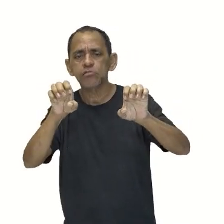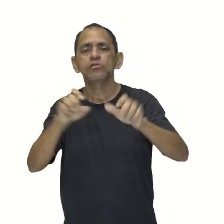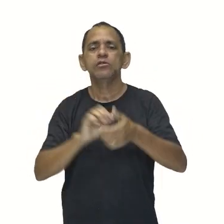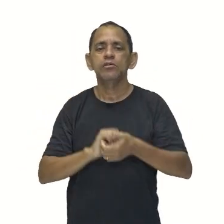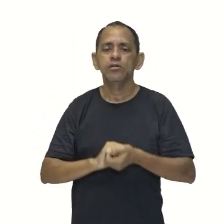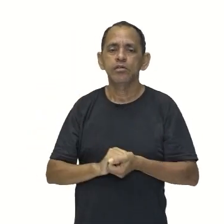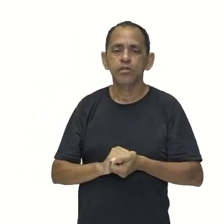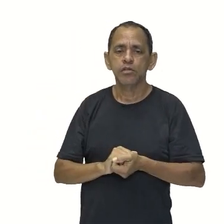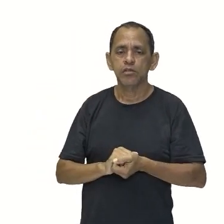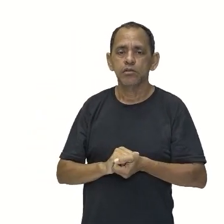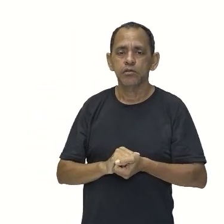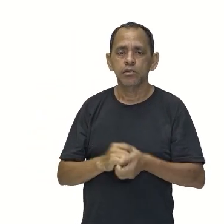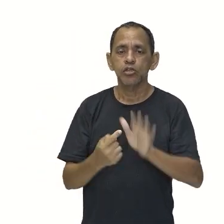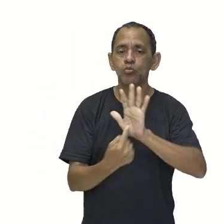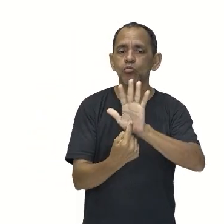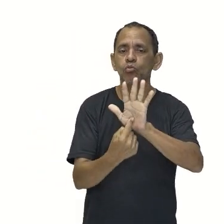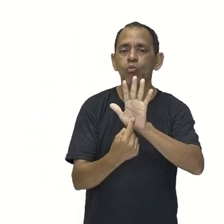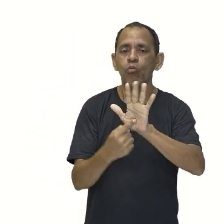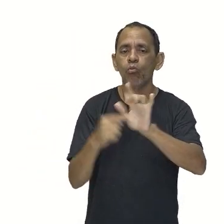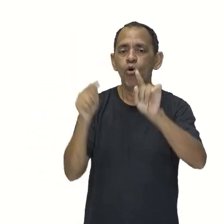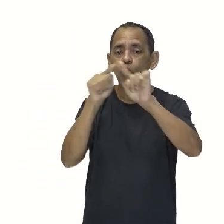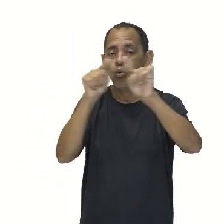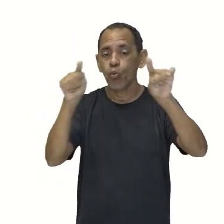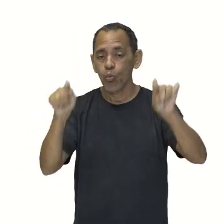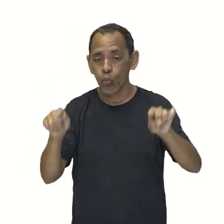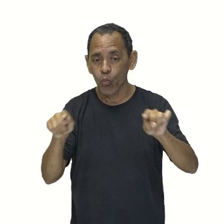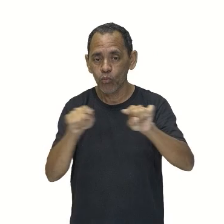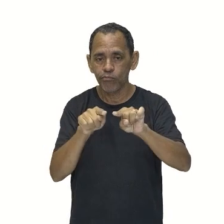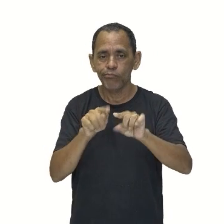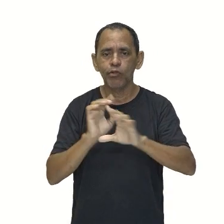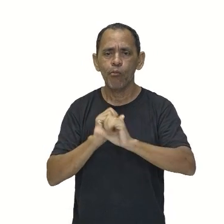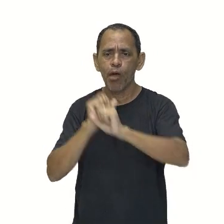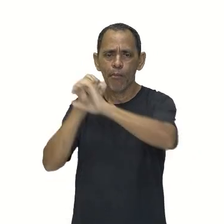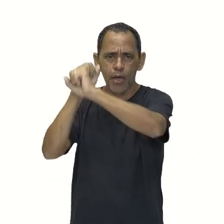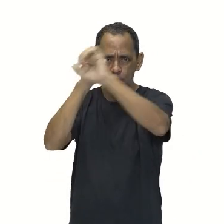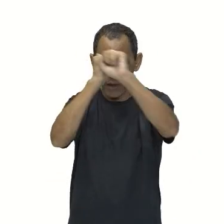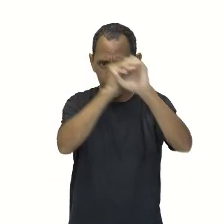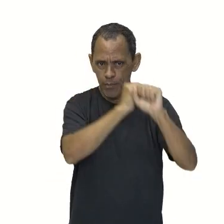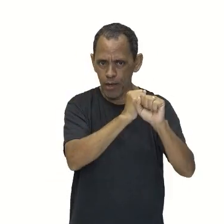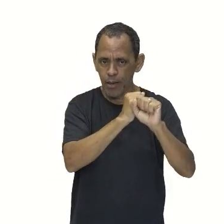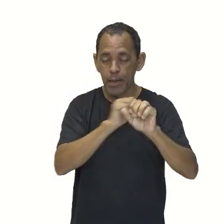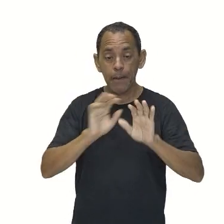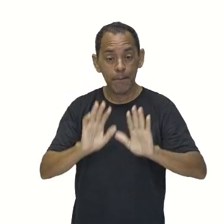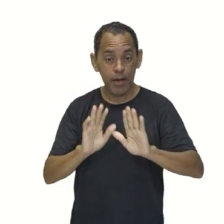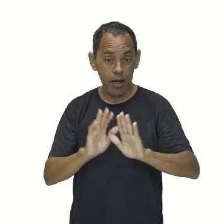quadrado, certo? Mas, voltando à nossa